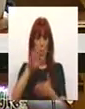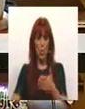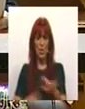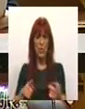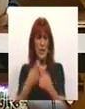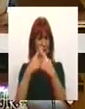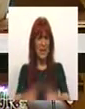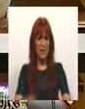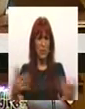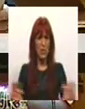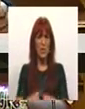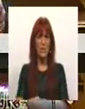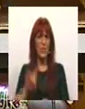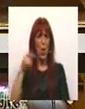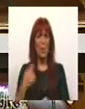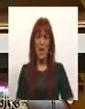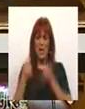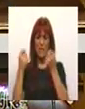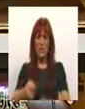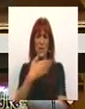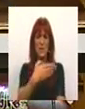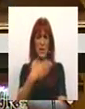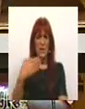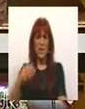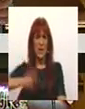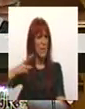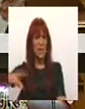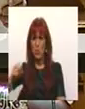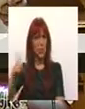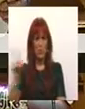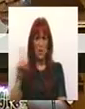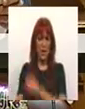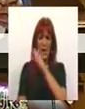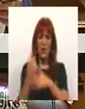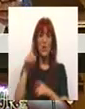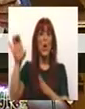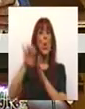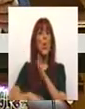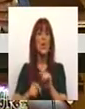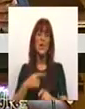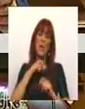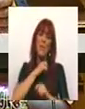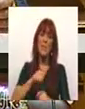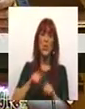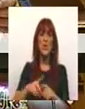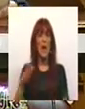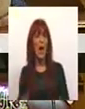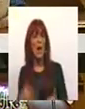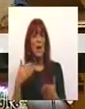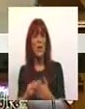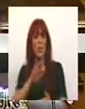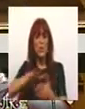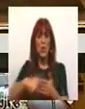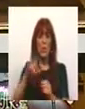é diferente. Passa, em vez de investimento de 77 milhões de euros, passa a criar condições para permitir uma candidatura ao